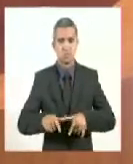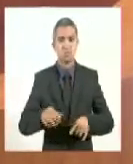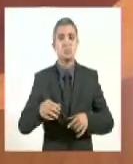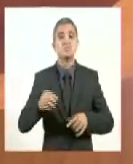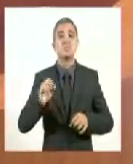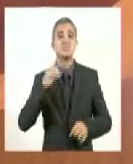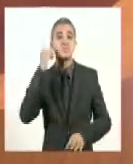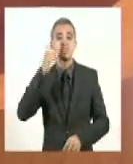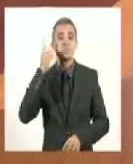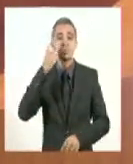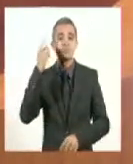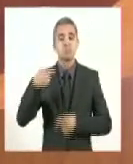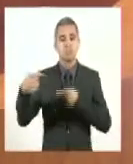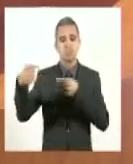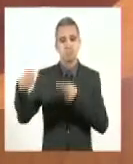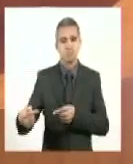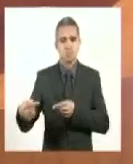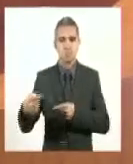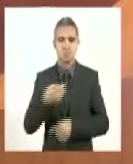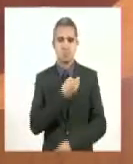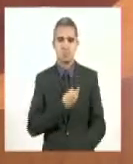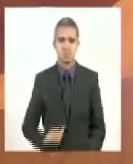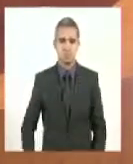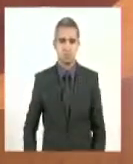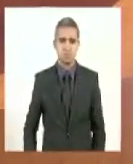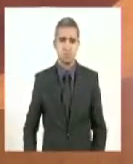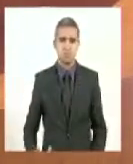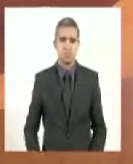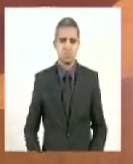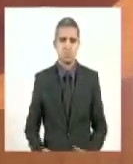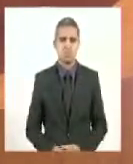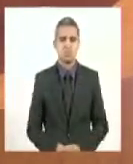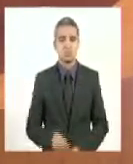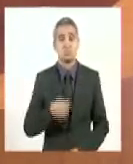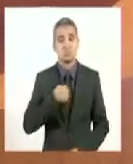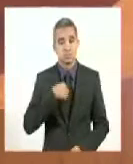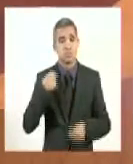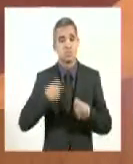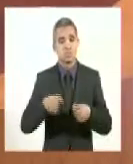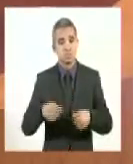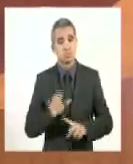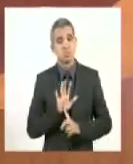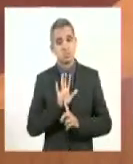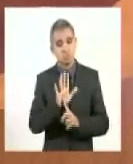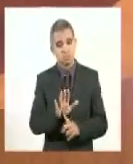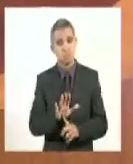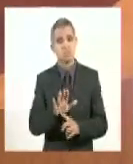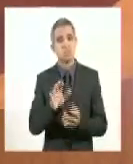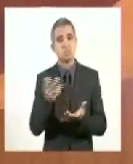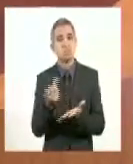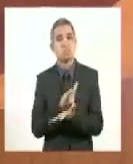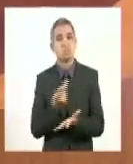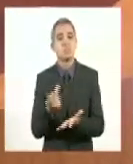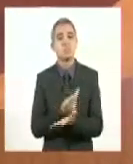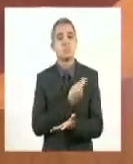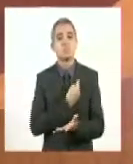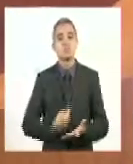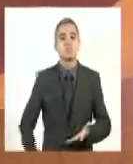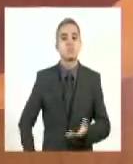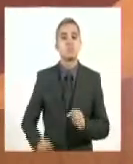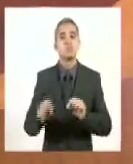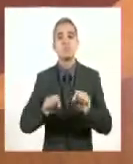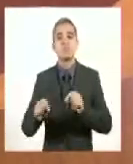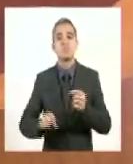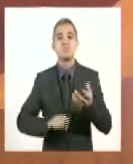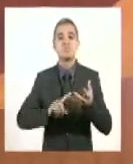oposição. Eu preciso apontar as falhas do governo. Eu preciso dizer o que o